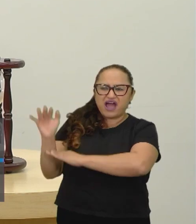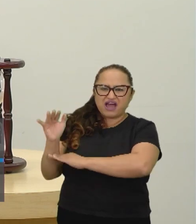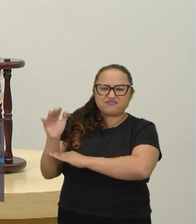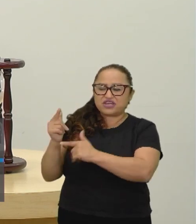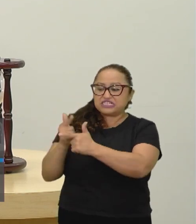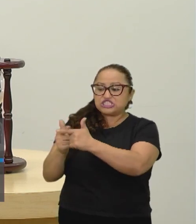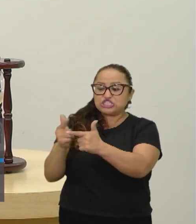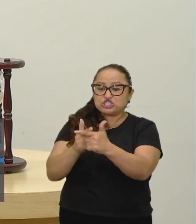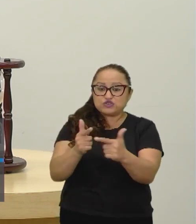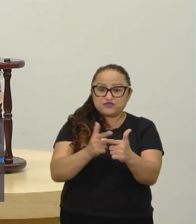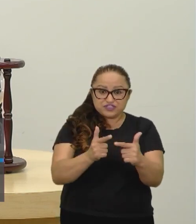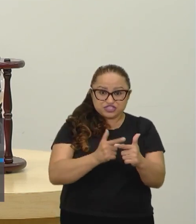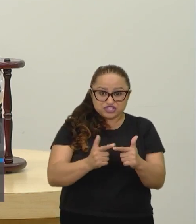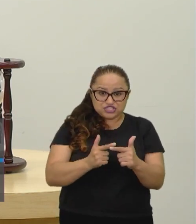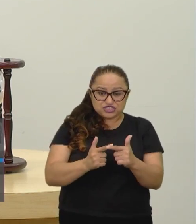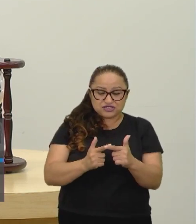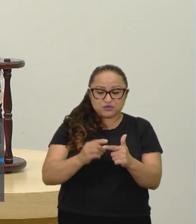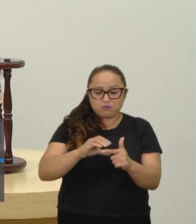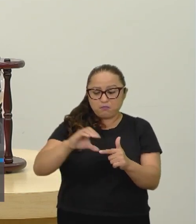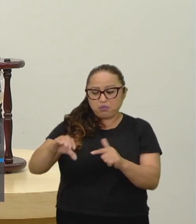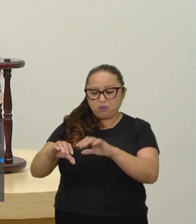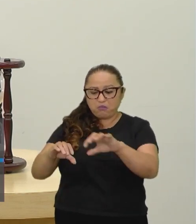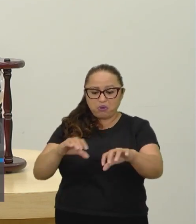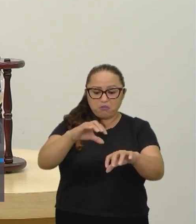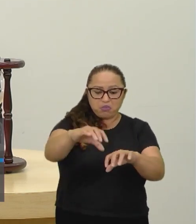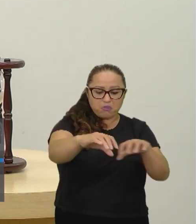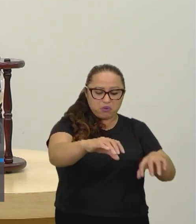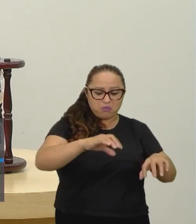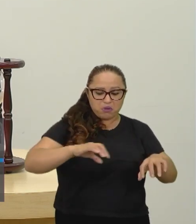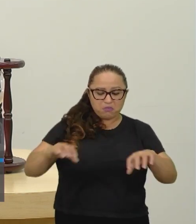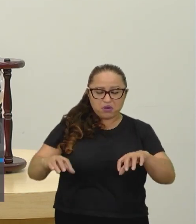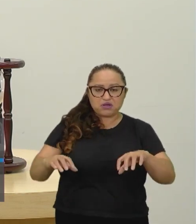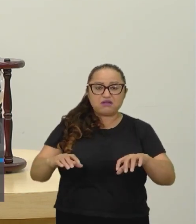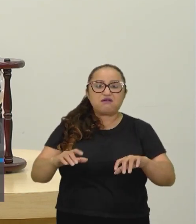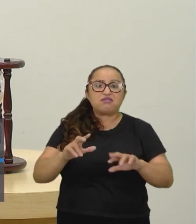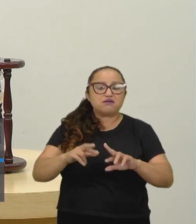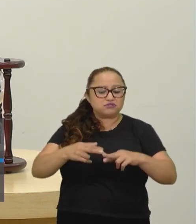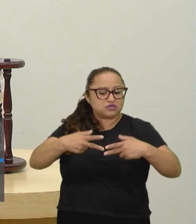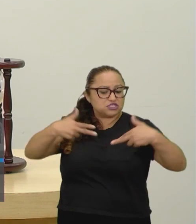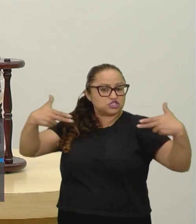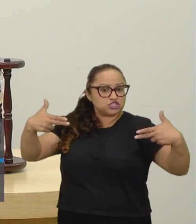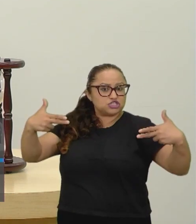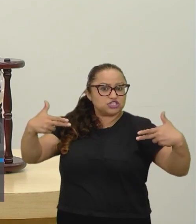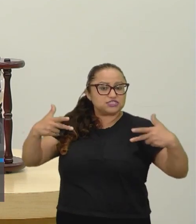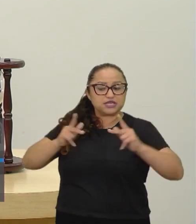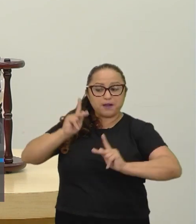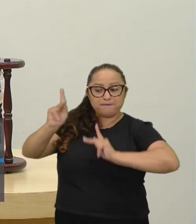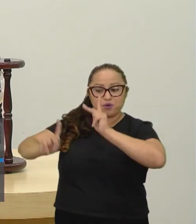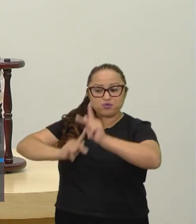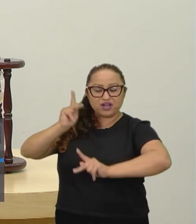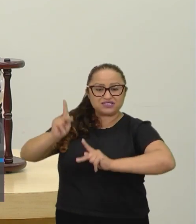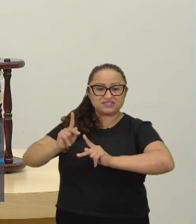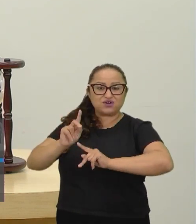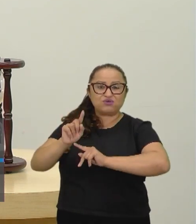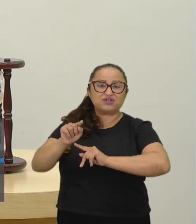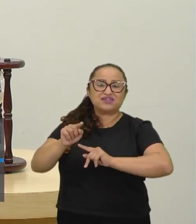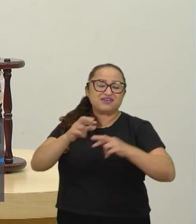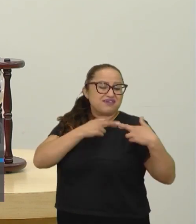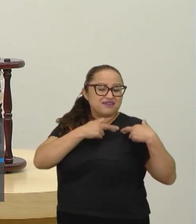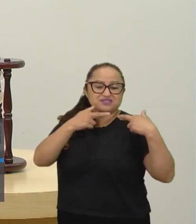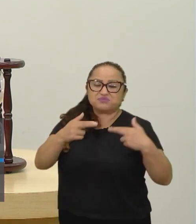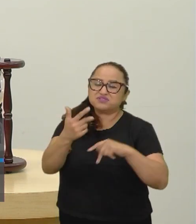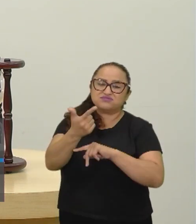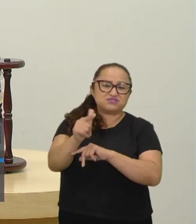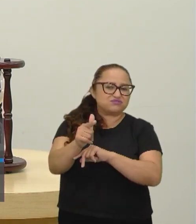fragmentada, e esses fragmentos são etnias e povos que não se convergiam, né? Então não se respeitou aí